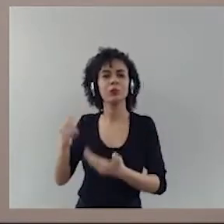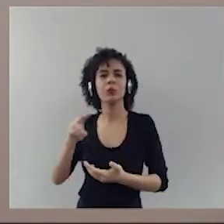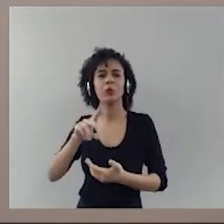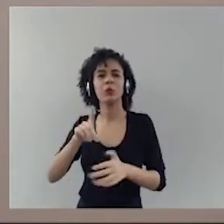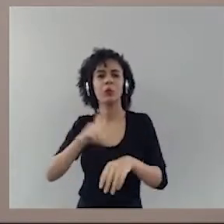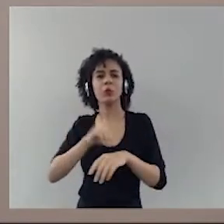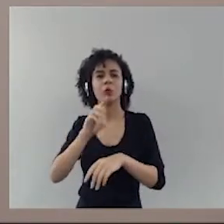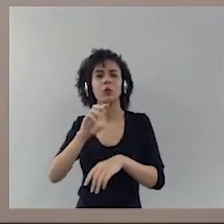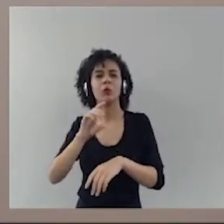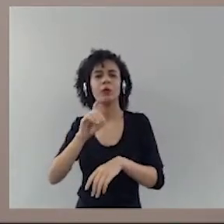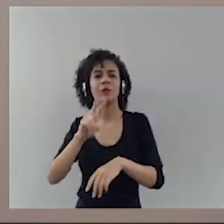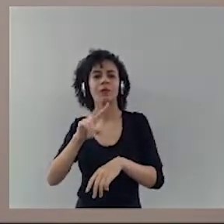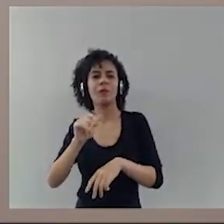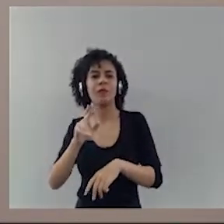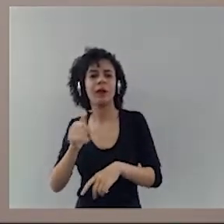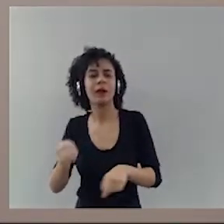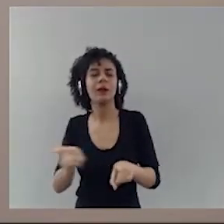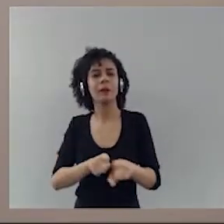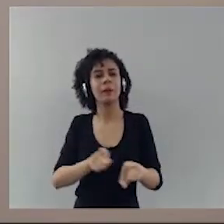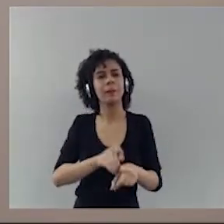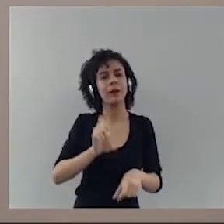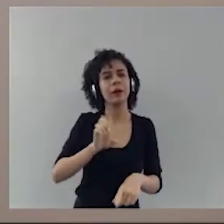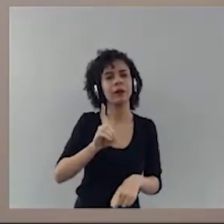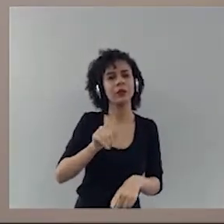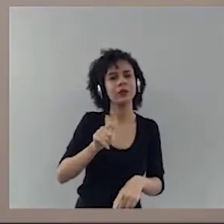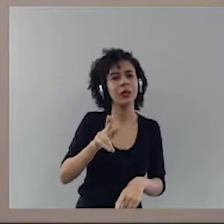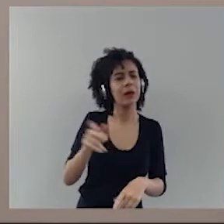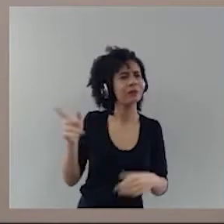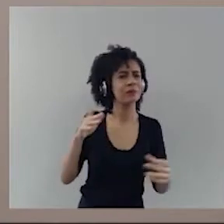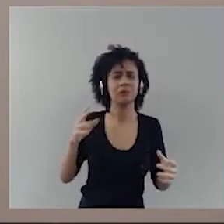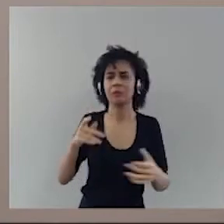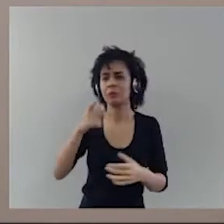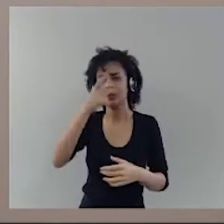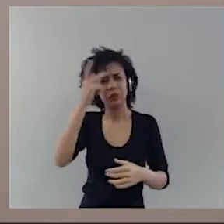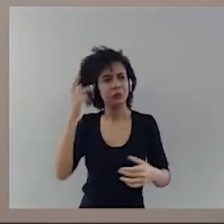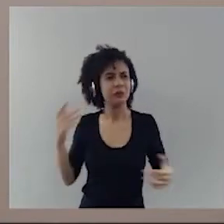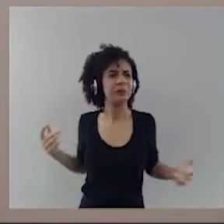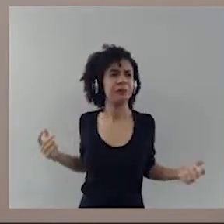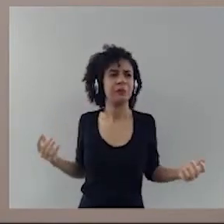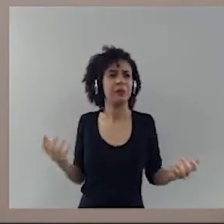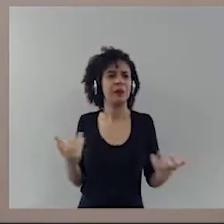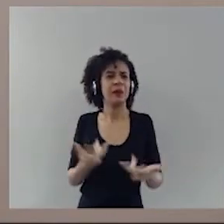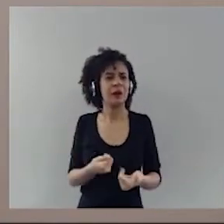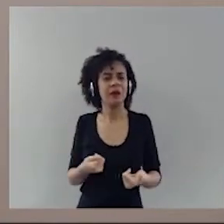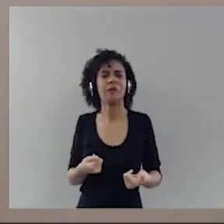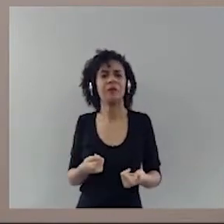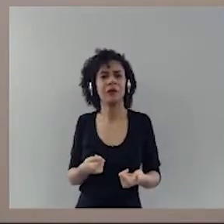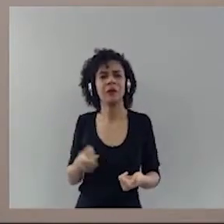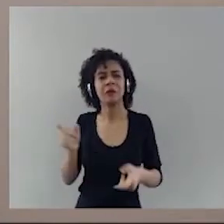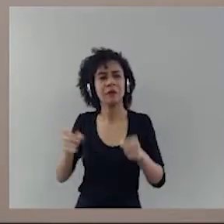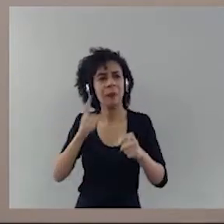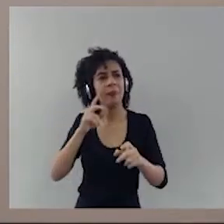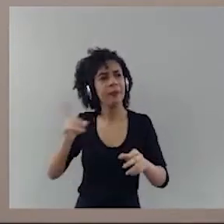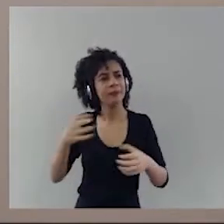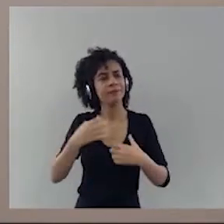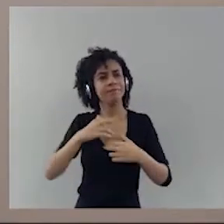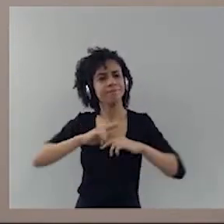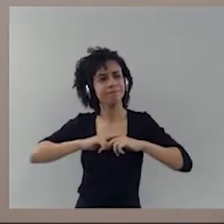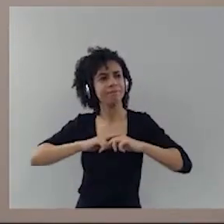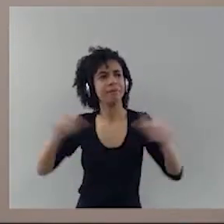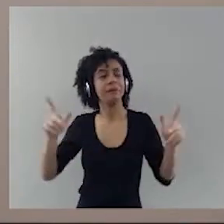monteiro são além de grandes juristas pessoas extraordinárias é isso faz a diferença